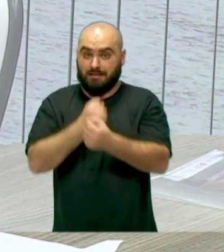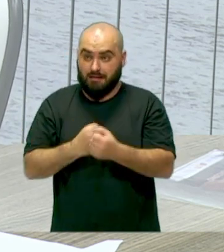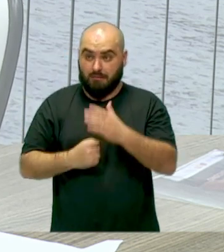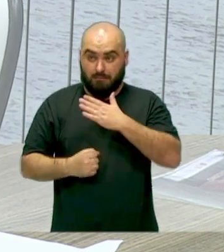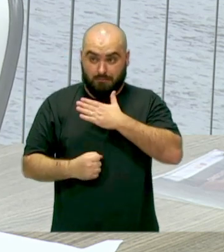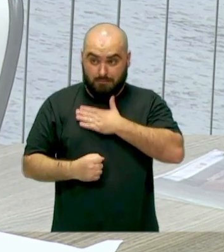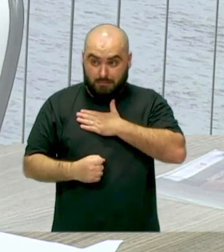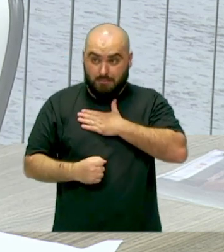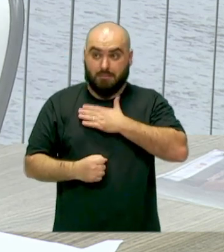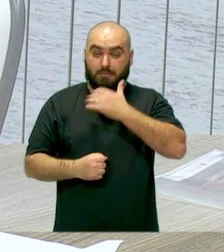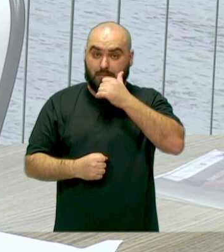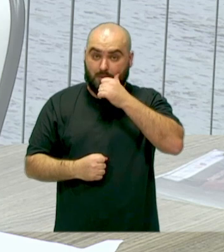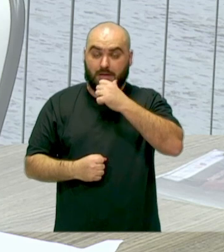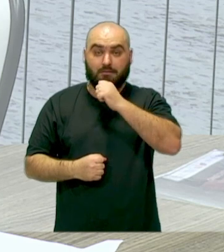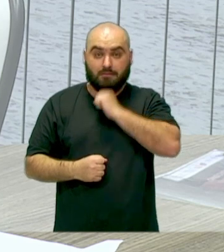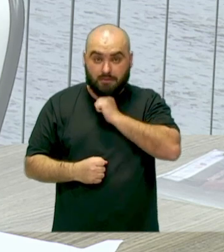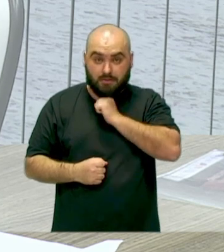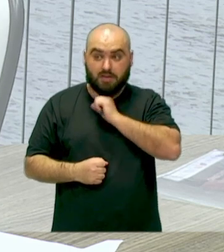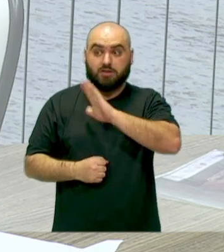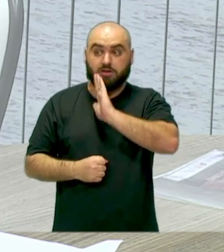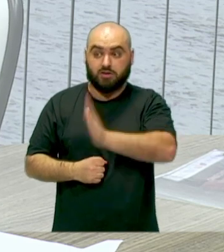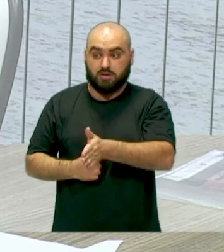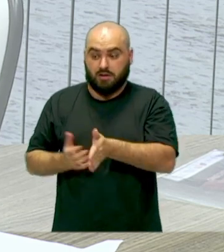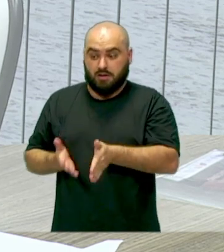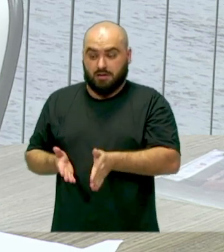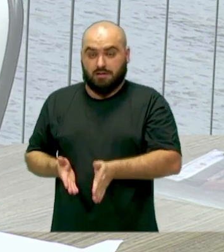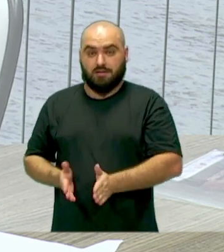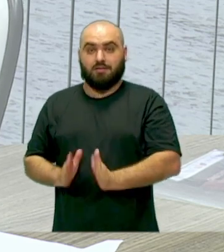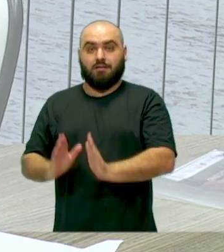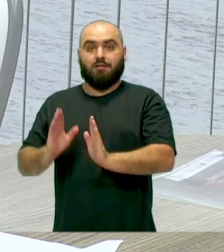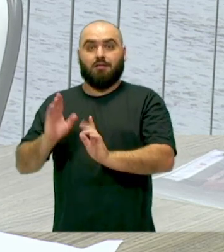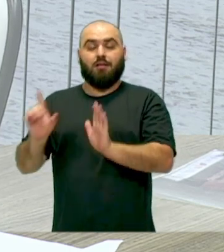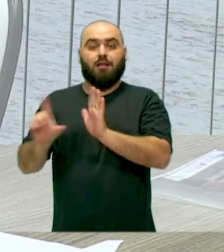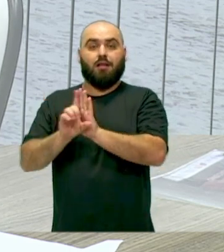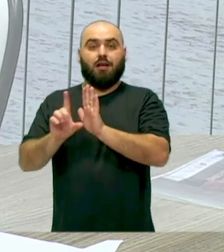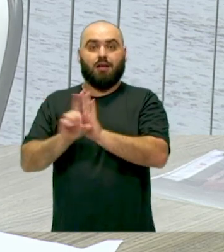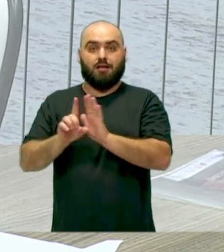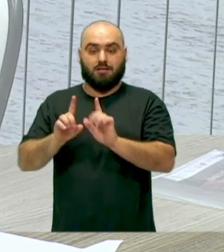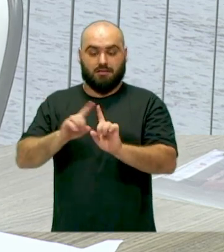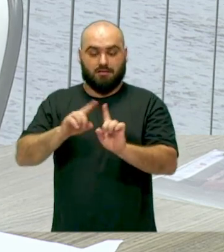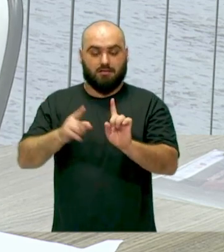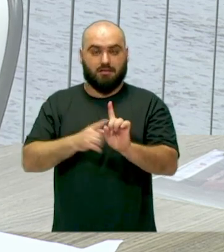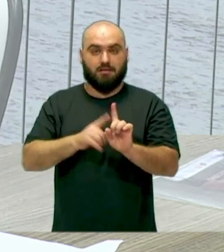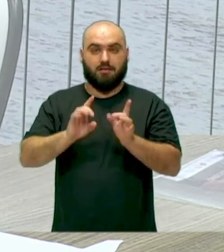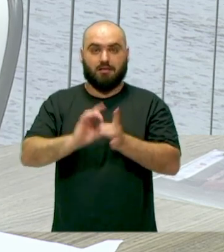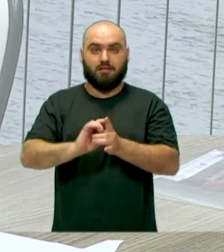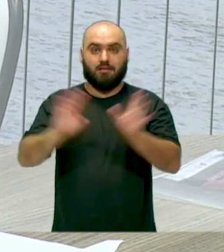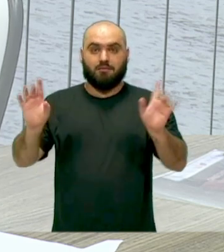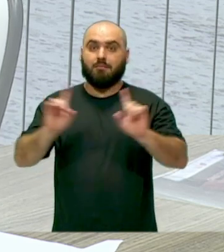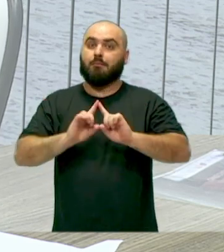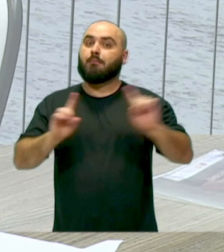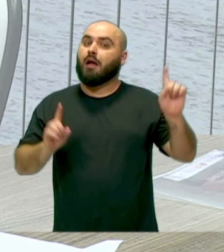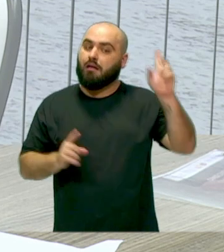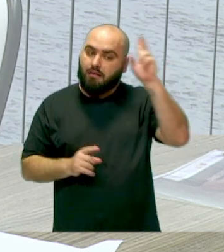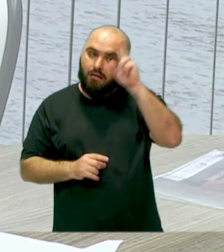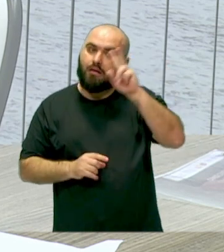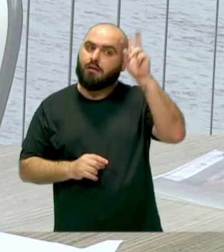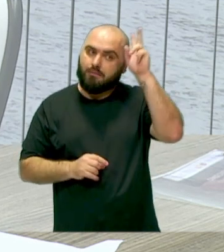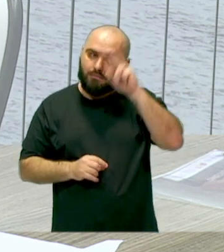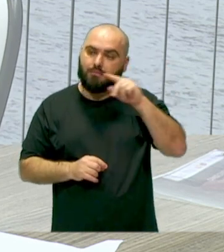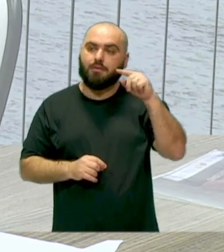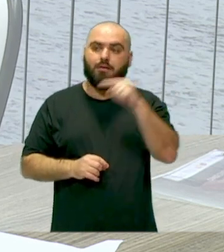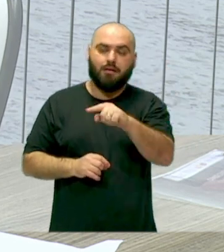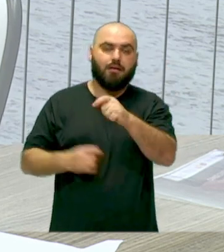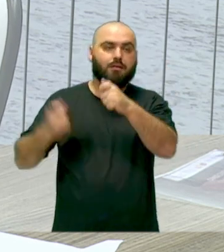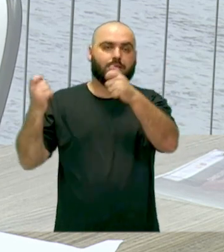Então, ela já nasceu na lei do ventre livre, mas ela tinha algumas lembranças, ela